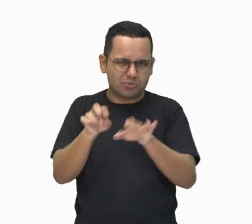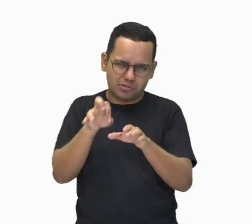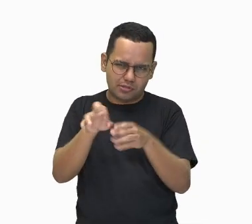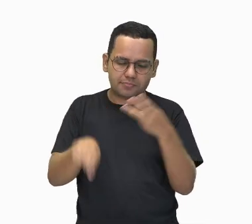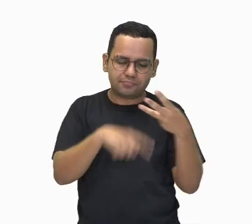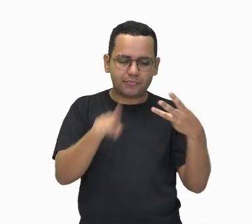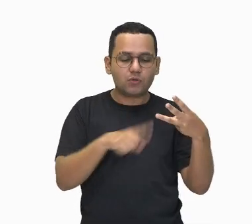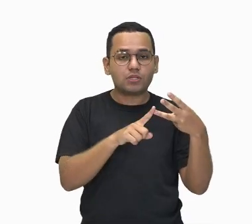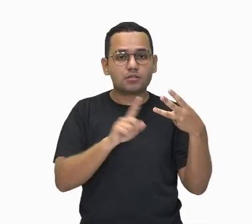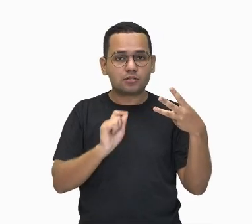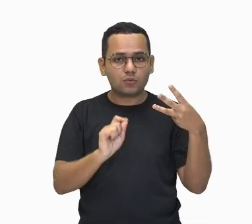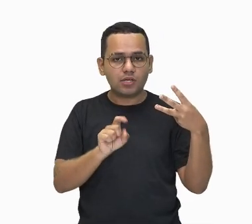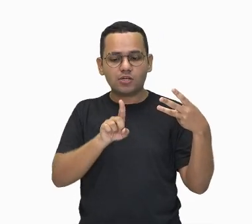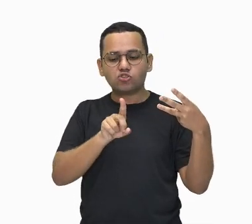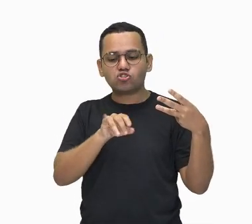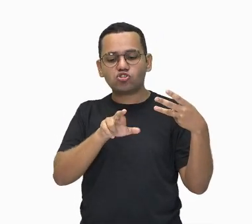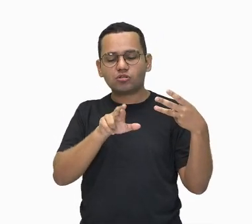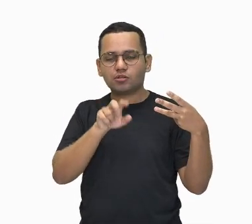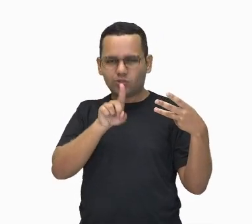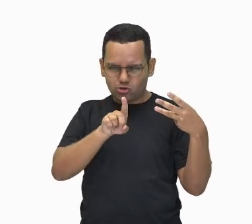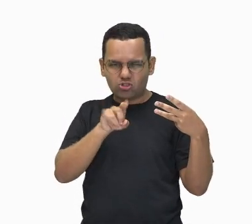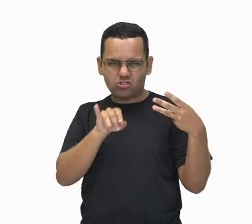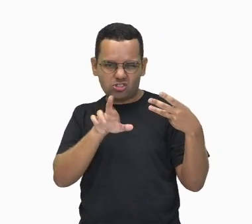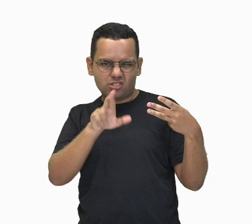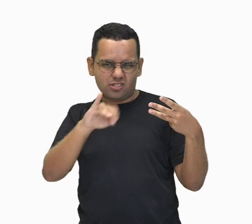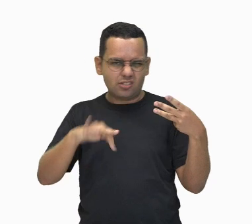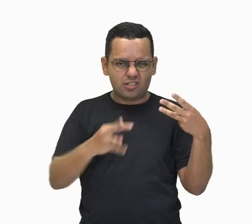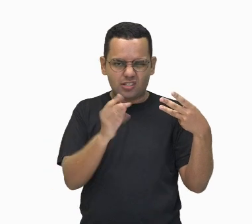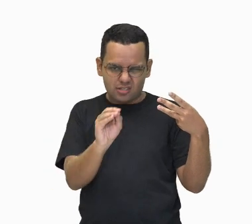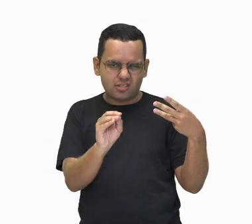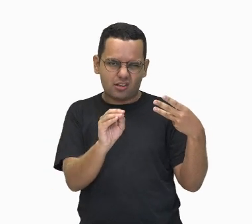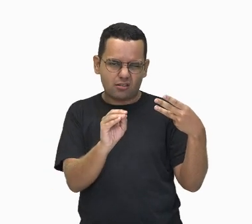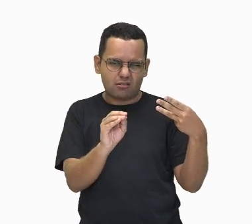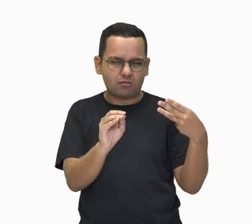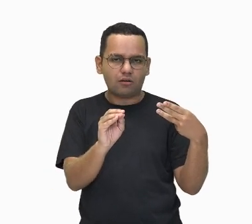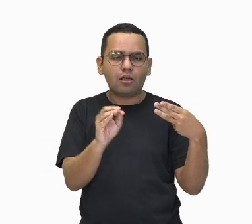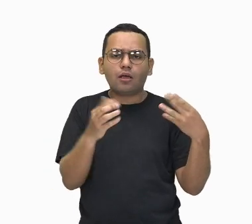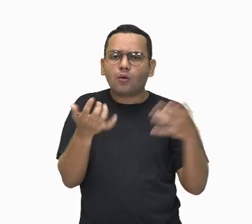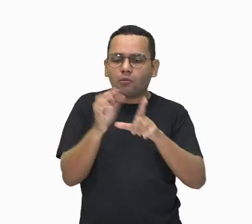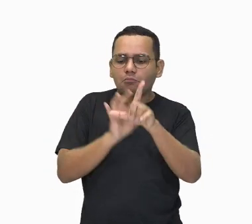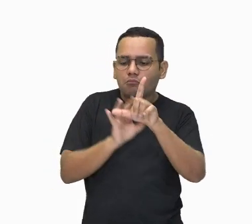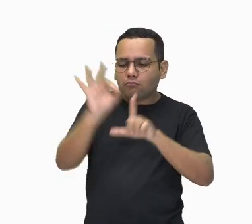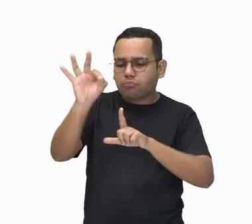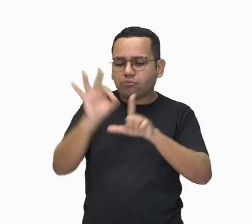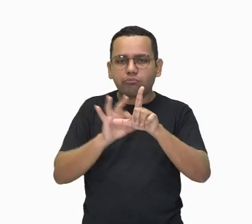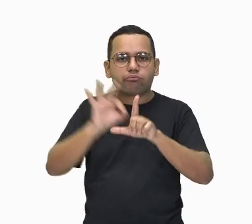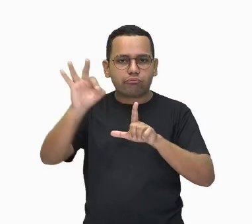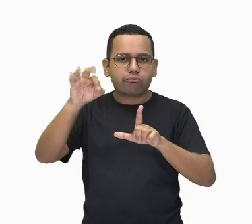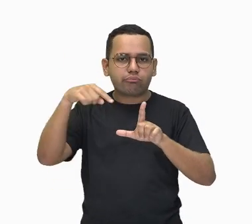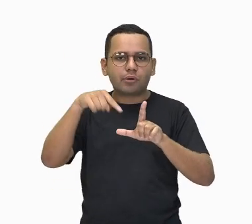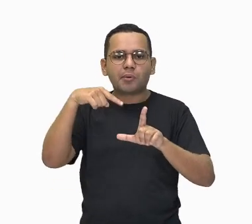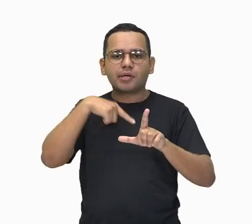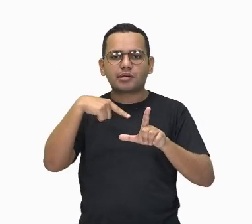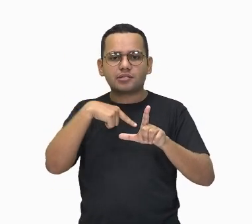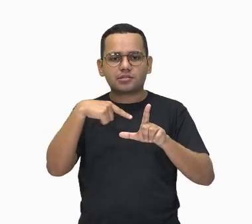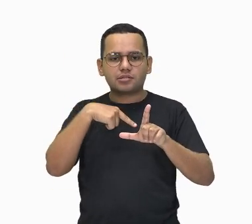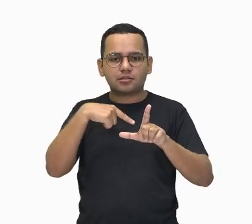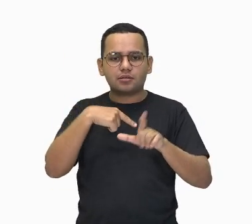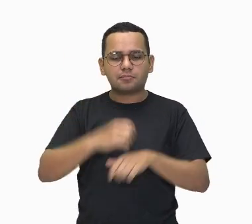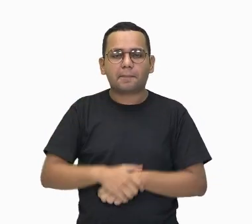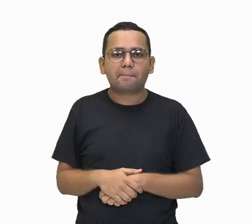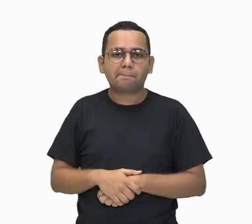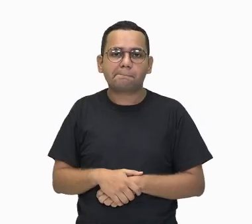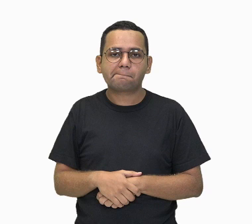E também tem aí a direção, né? Então, quando a gente conhece aí a reta paralela, quando ela é uma reta paralela a uma reta dada, tá?